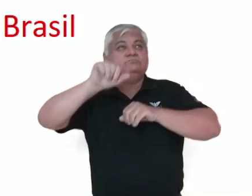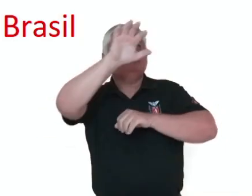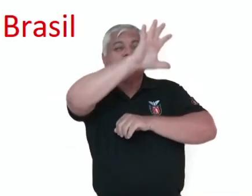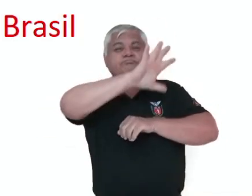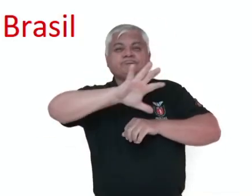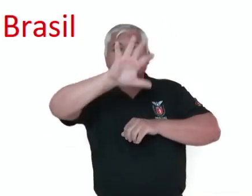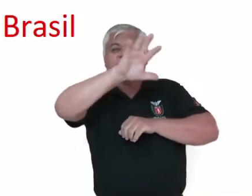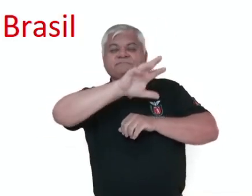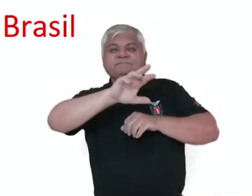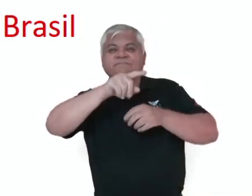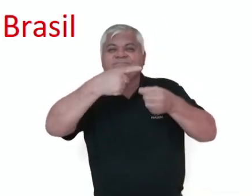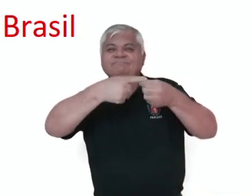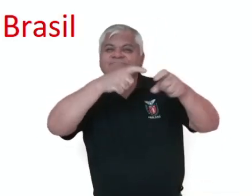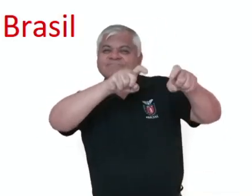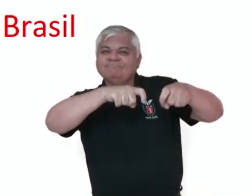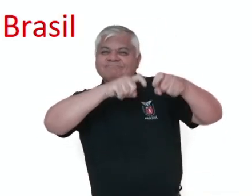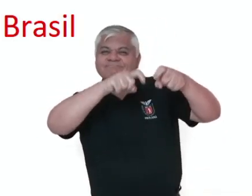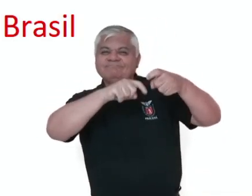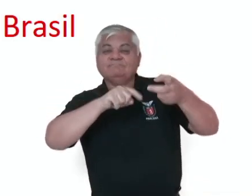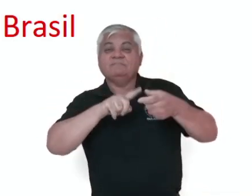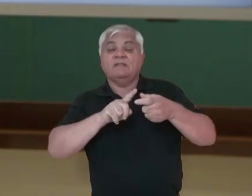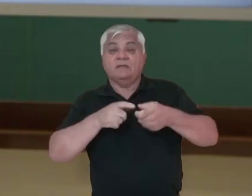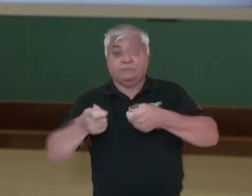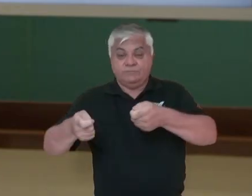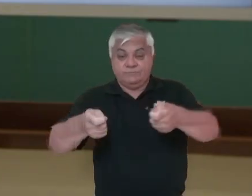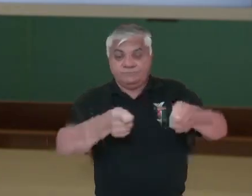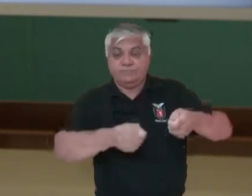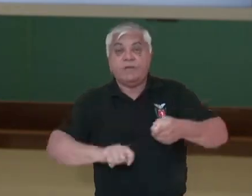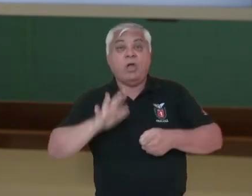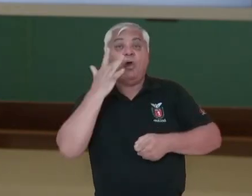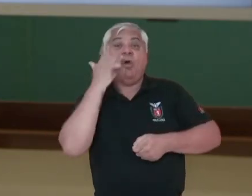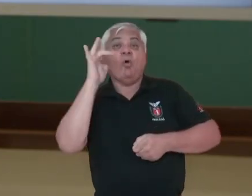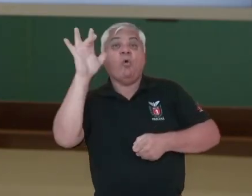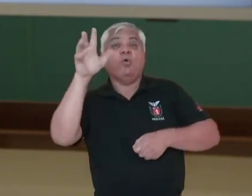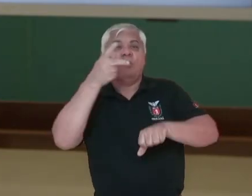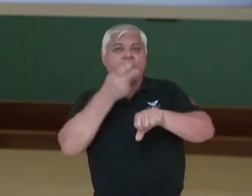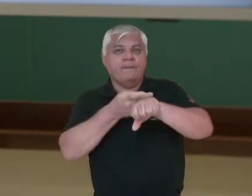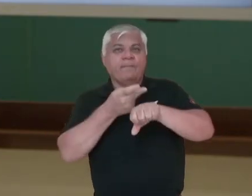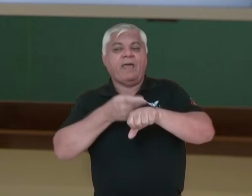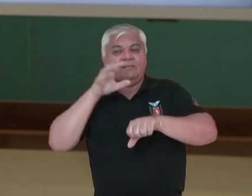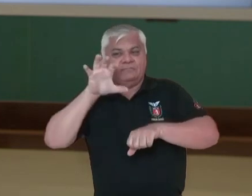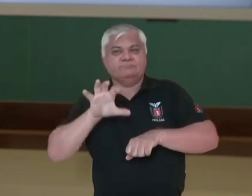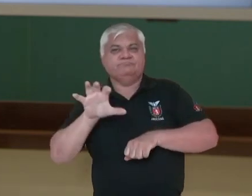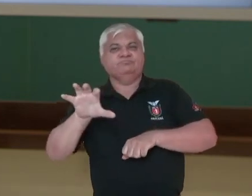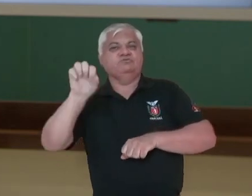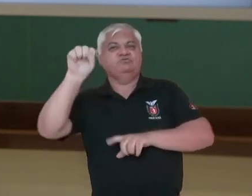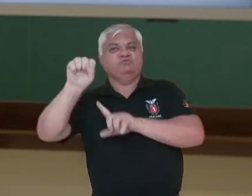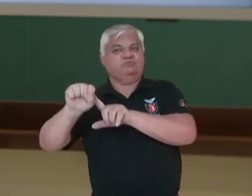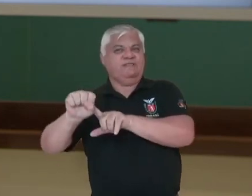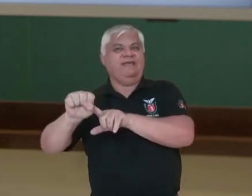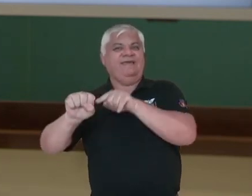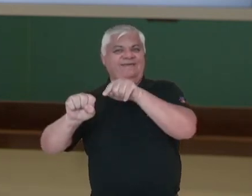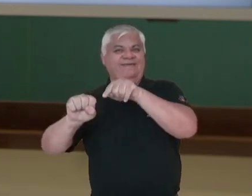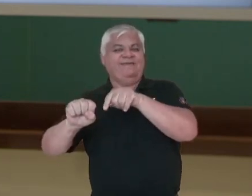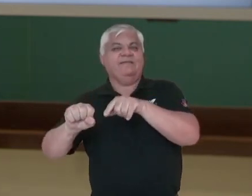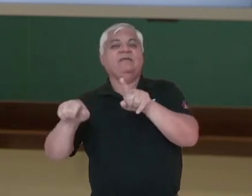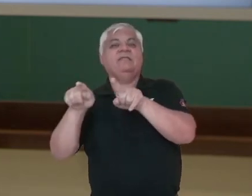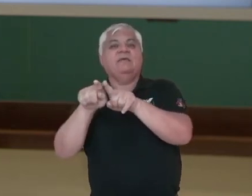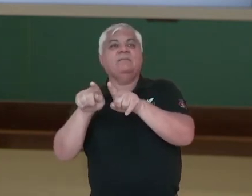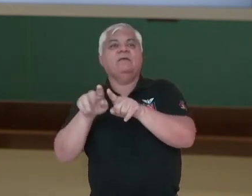porção central do Brasil, né, do sudeste para a região central do Brasil, e a busca